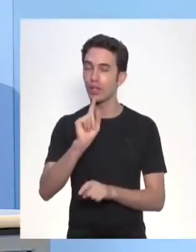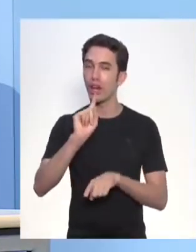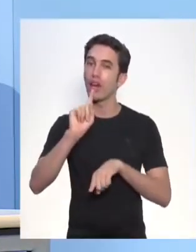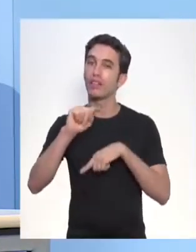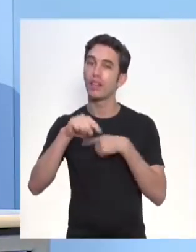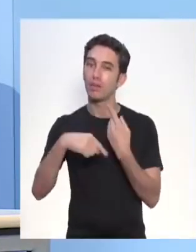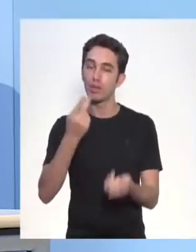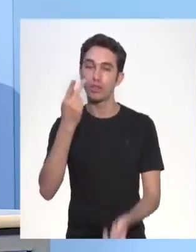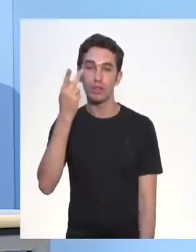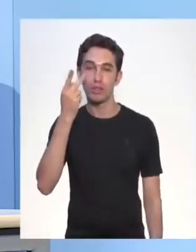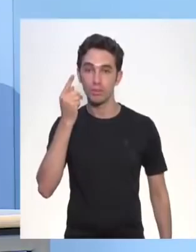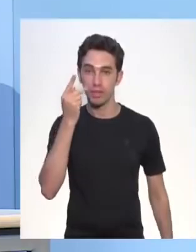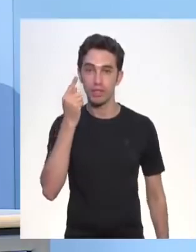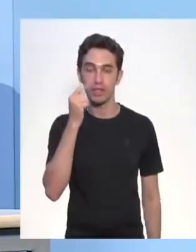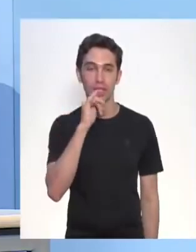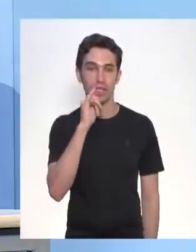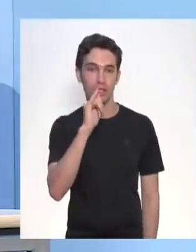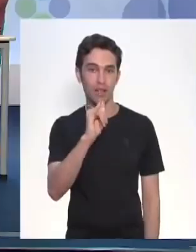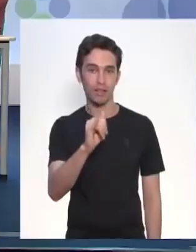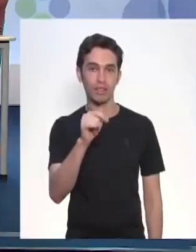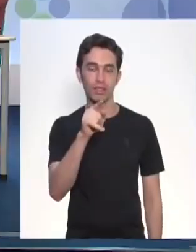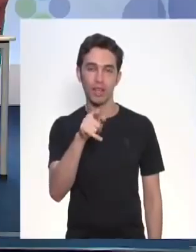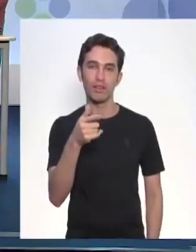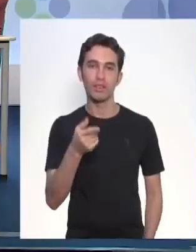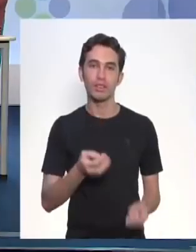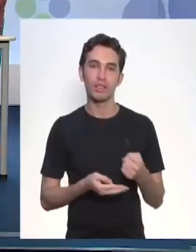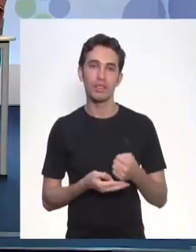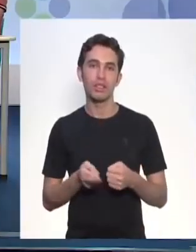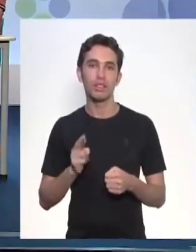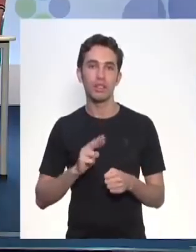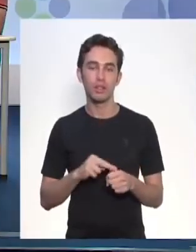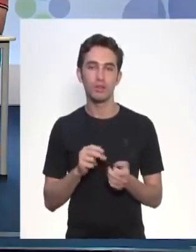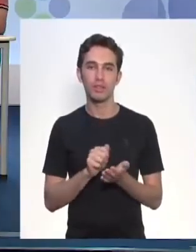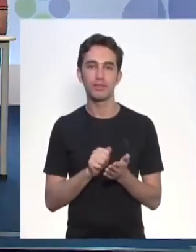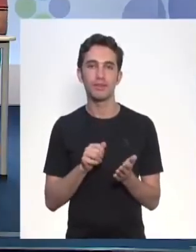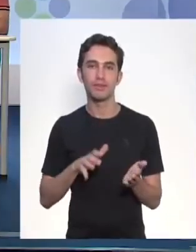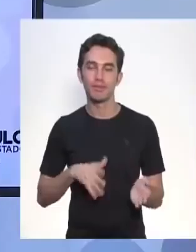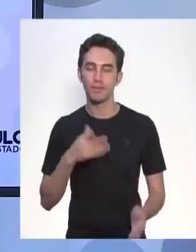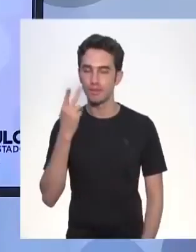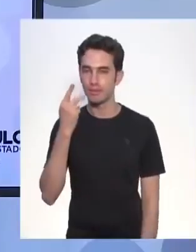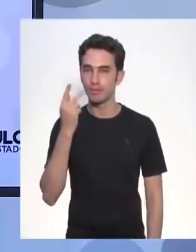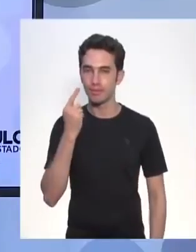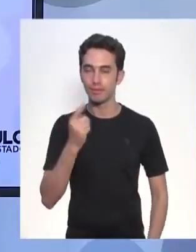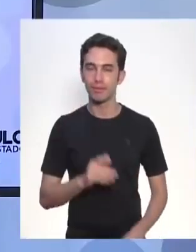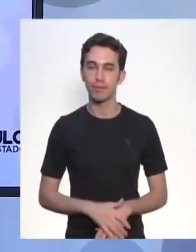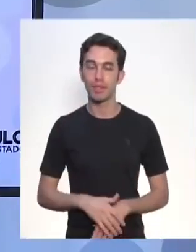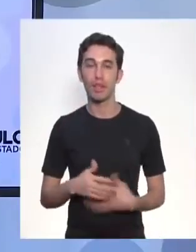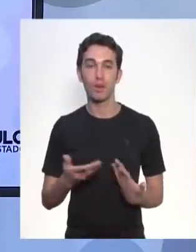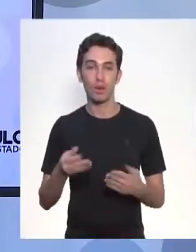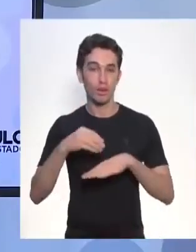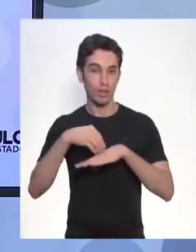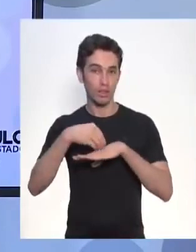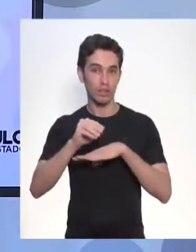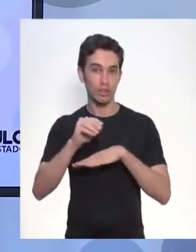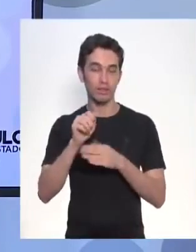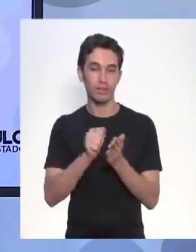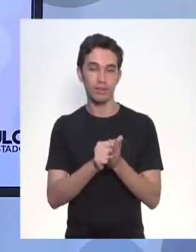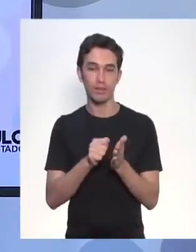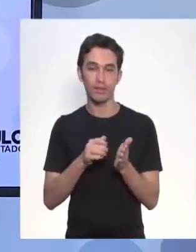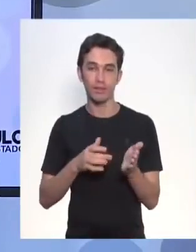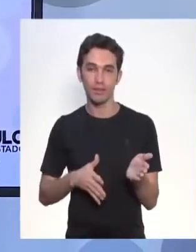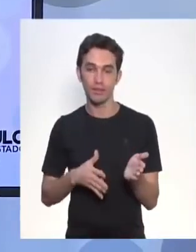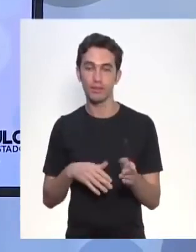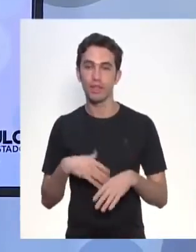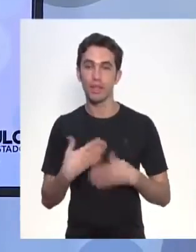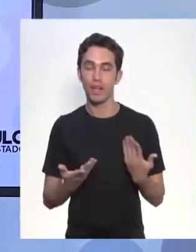informa para vocês, para a gente retomar as atividades normais. É verdade, né? E sempre vale uma dica em relação às tarefas. Aproveita, né? Se você deixou